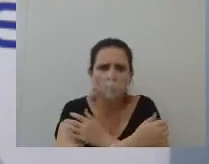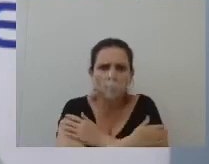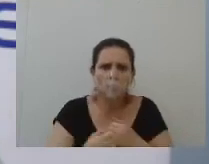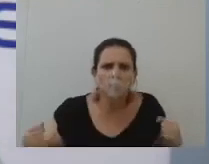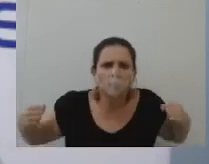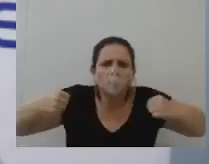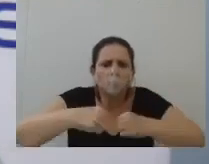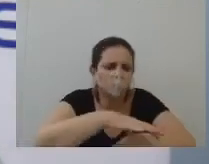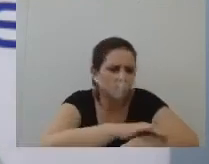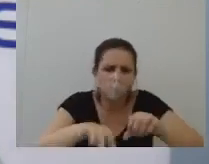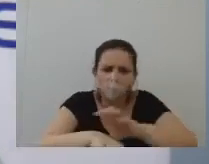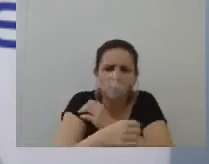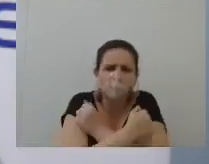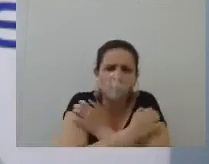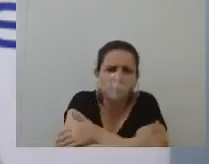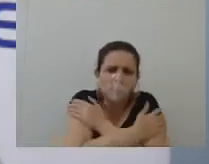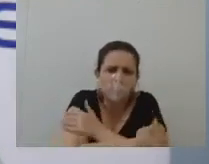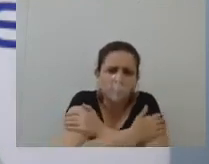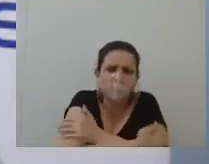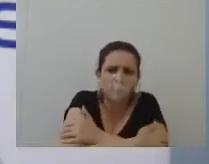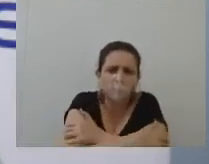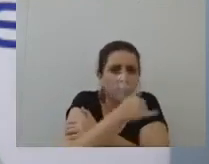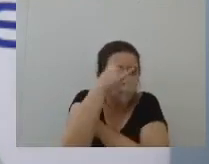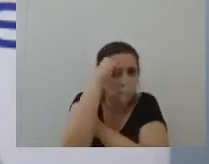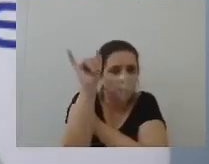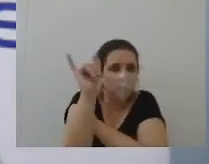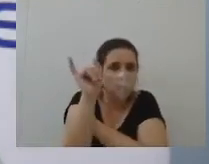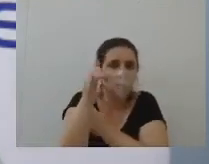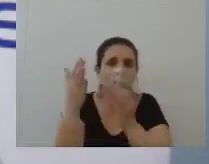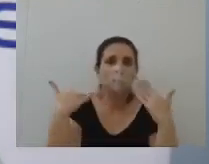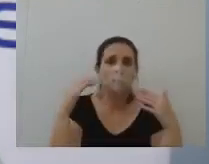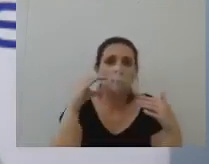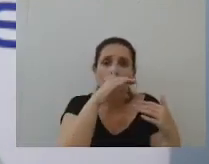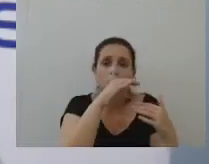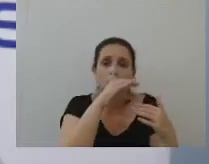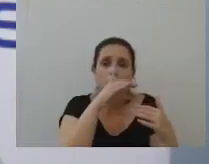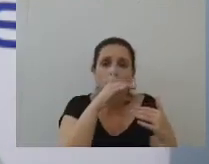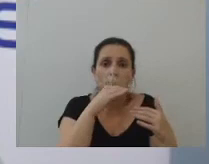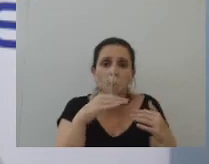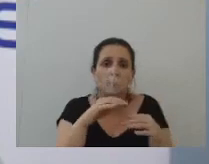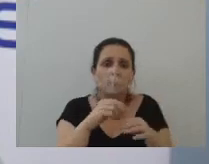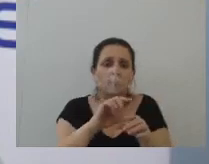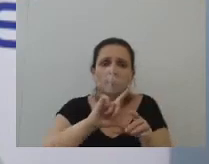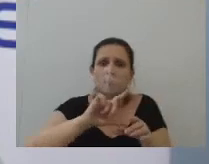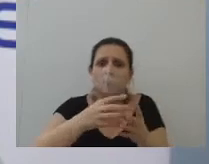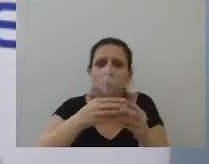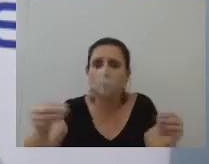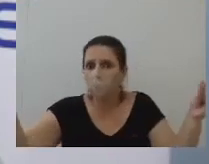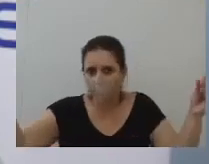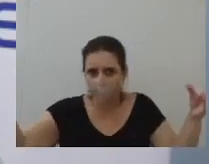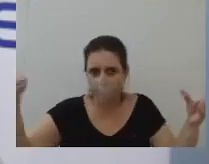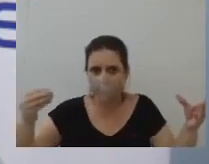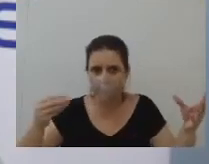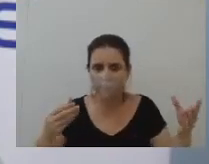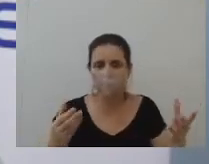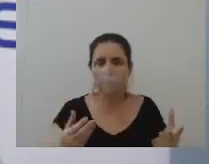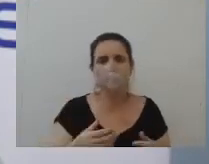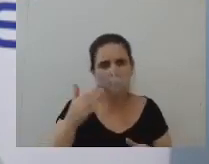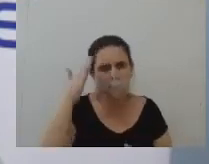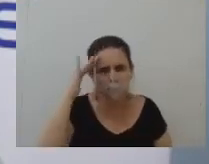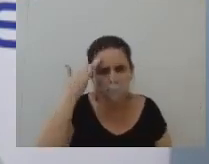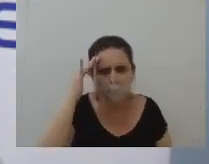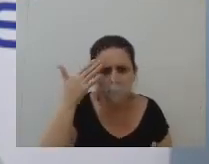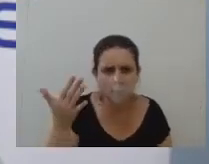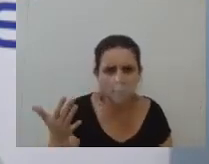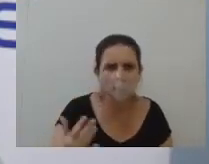um casaco para evitar que esse fluxo de calor esteja saindo do seu corpo. Sacou a